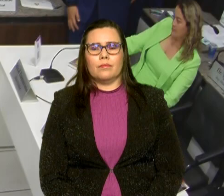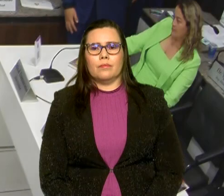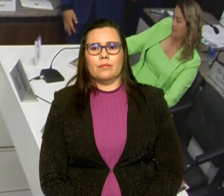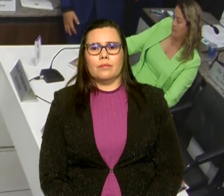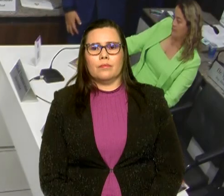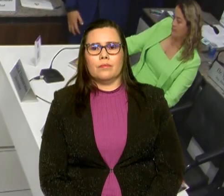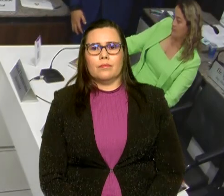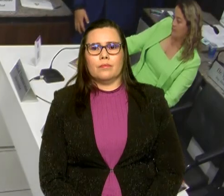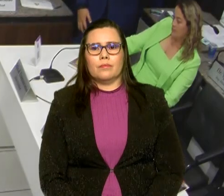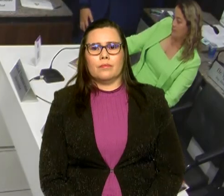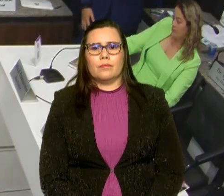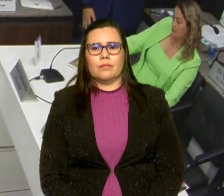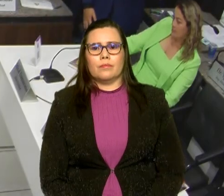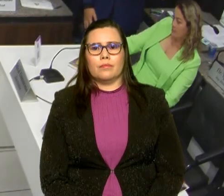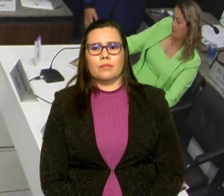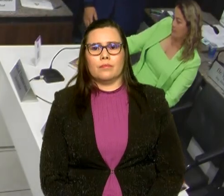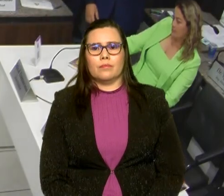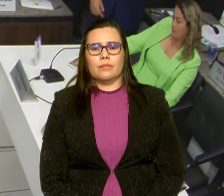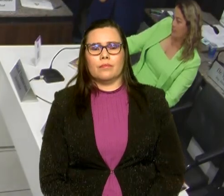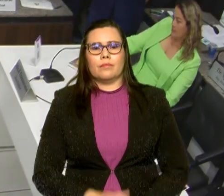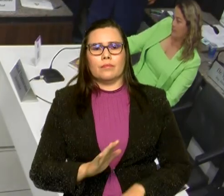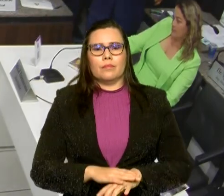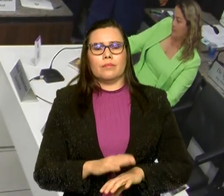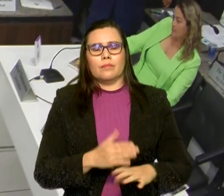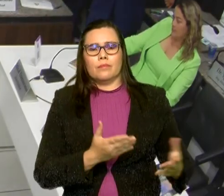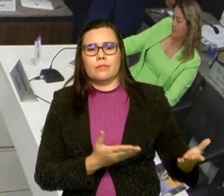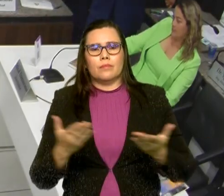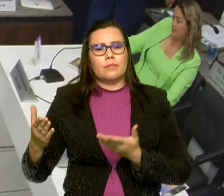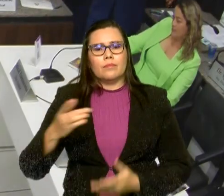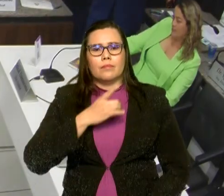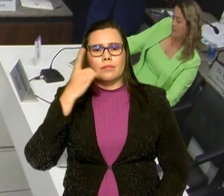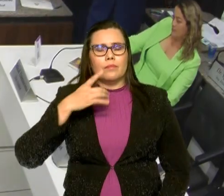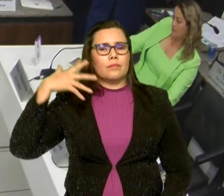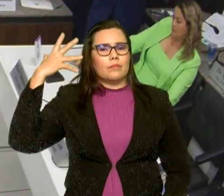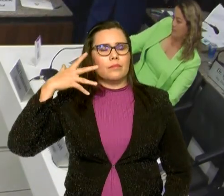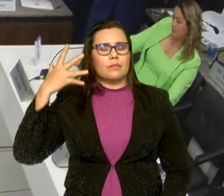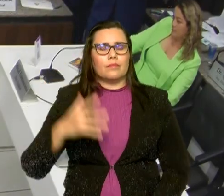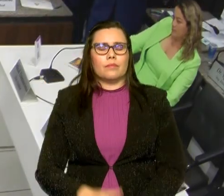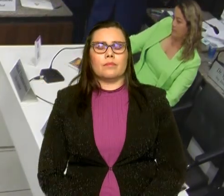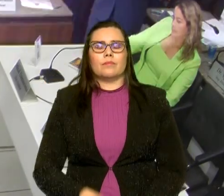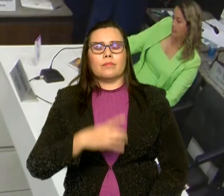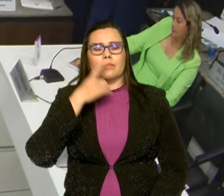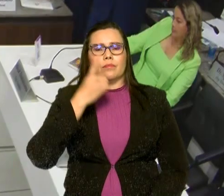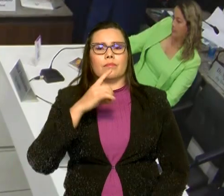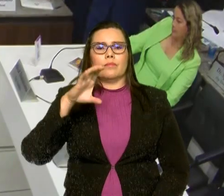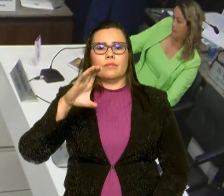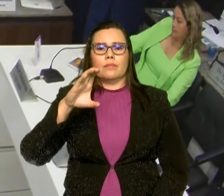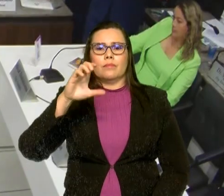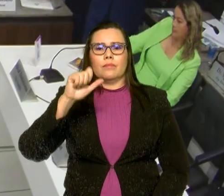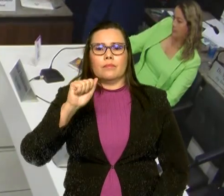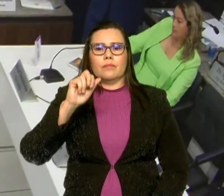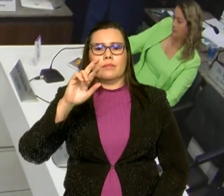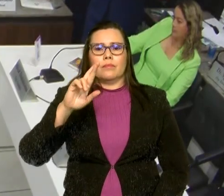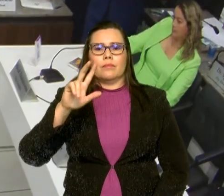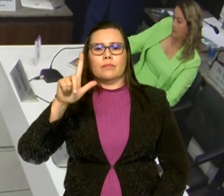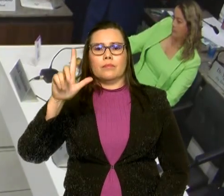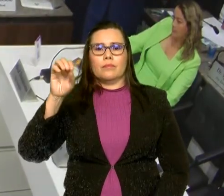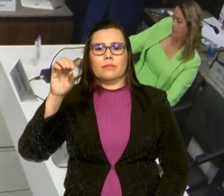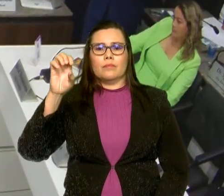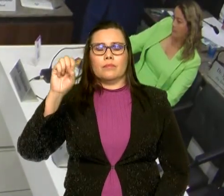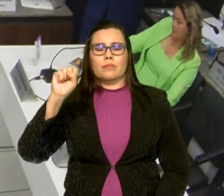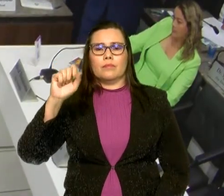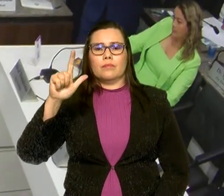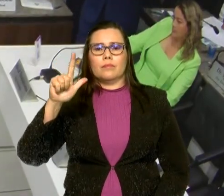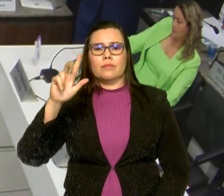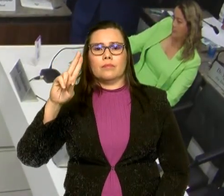Vamos conceder a fala ao deputado Carlos Lula, por 5 minutos, sem a parte, deputado. Agradeço, senhora